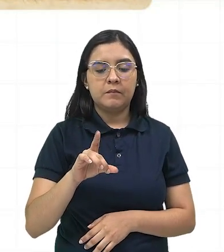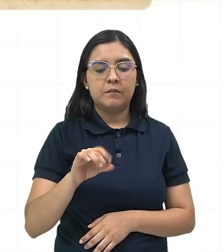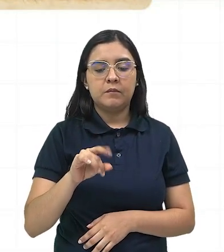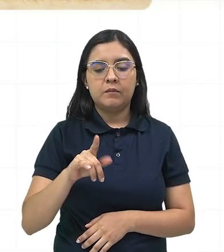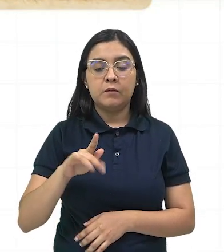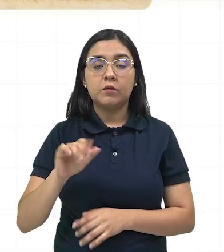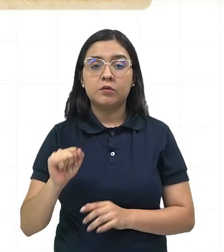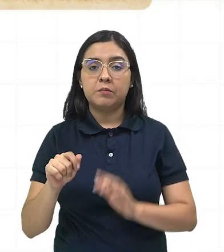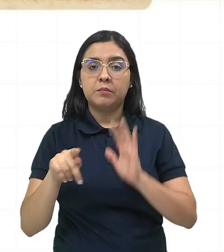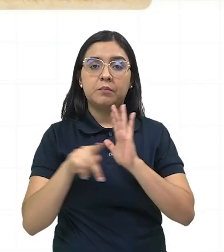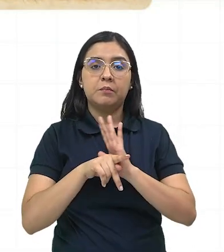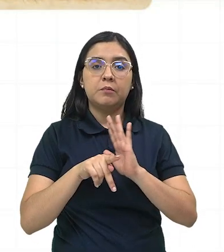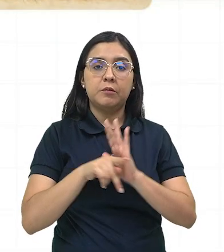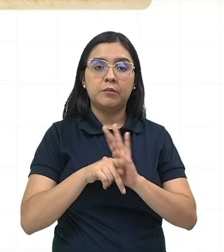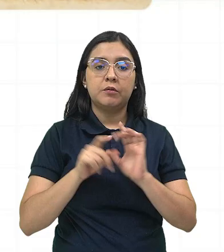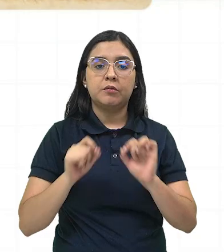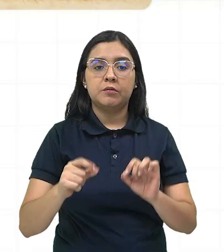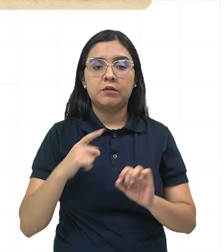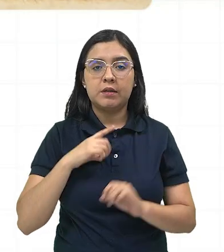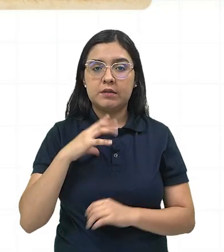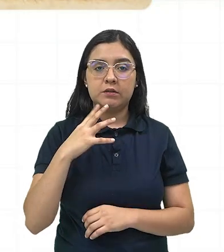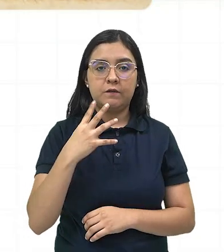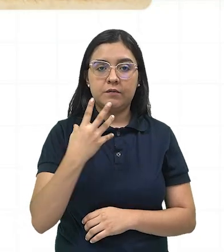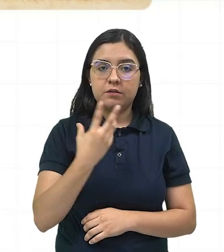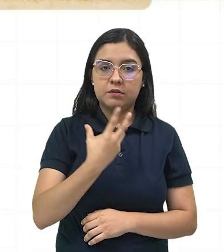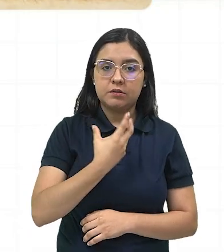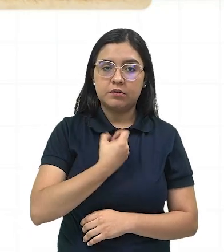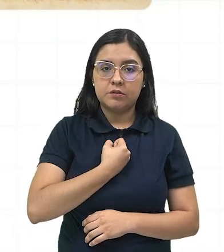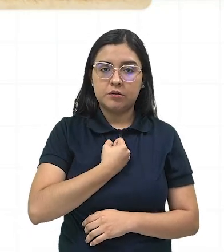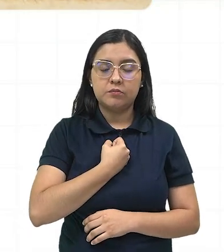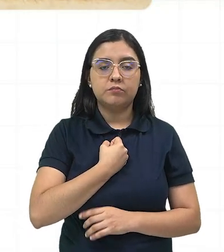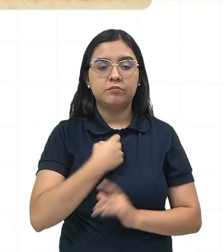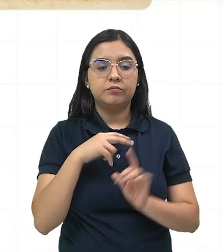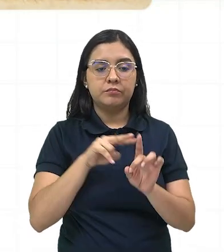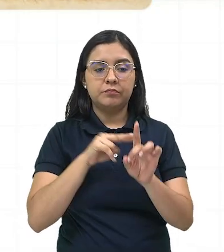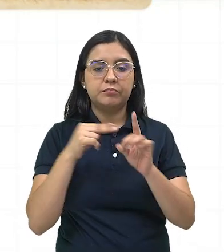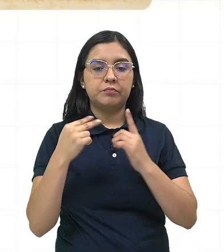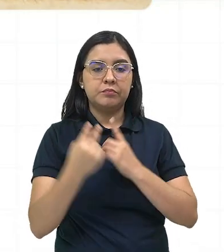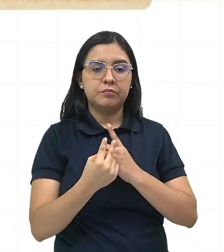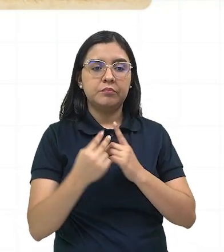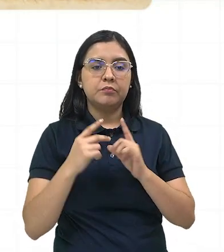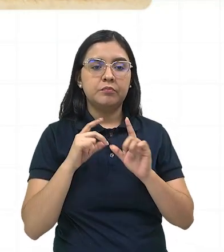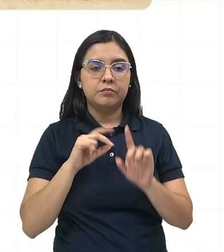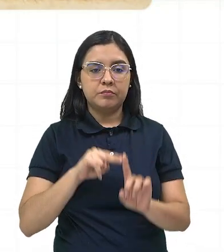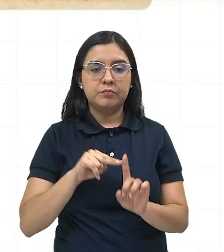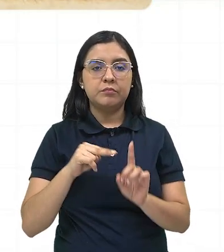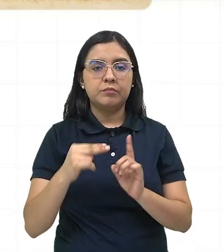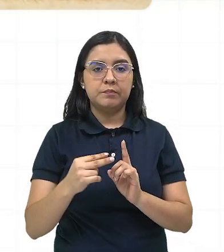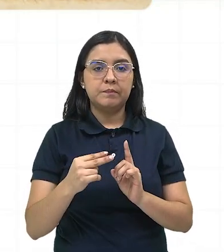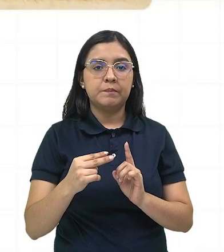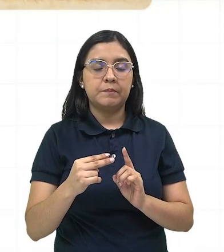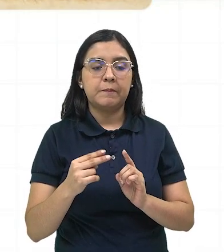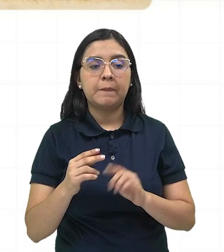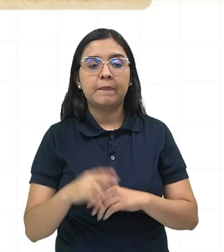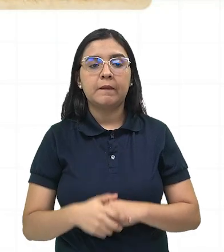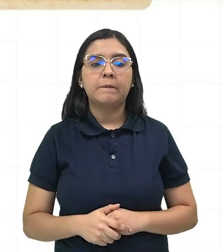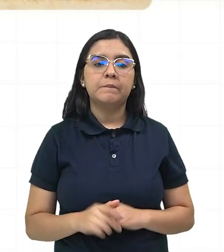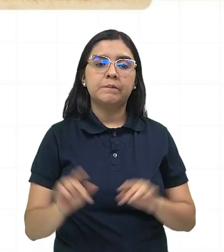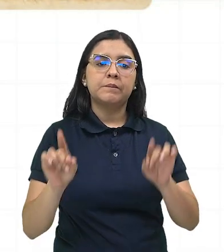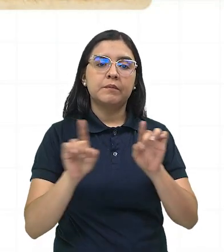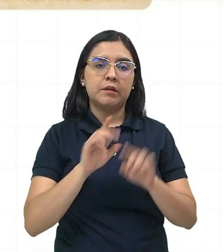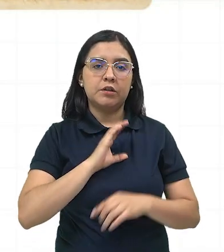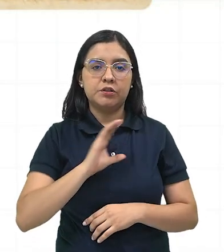soteriológica, que é a teologia da salvação, do ponto de vista da teologia cristã,